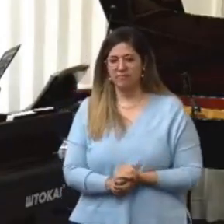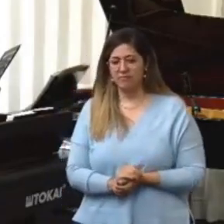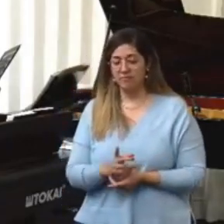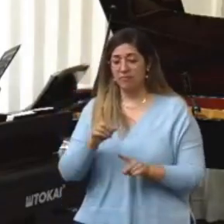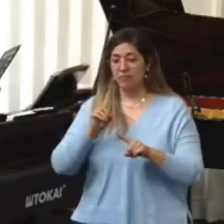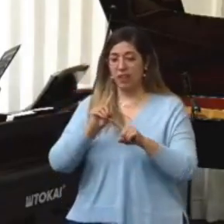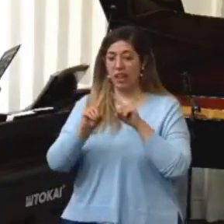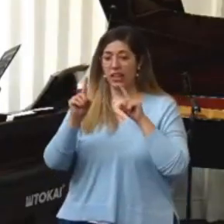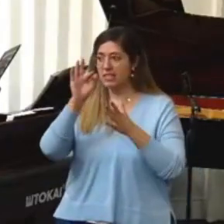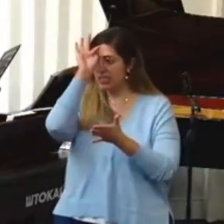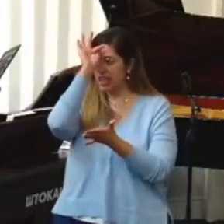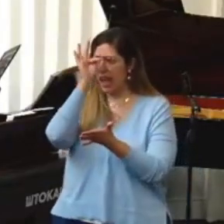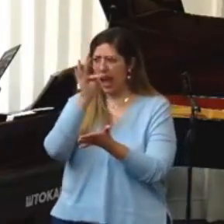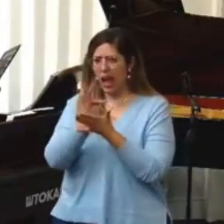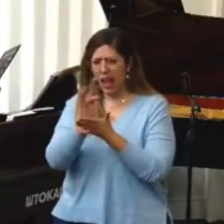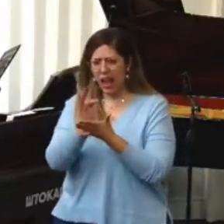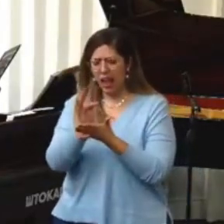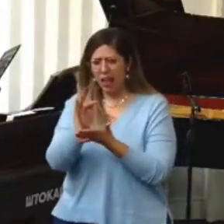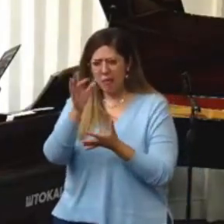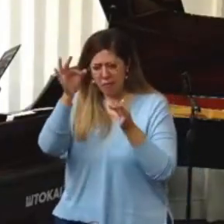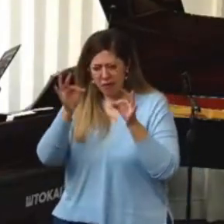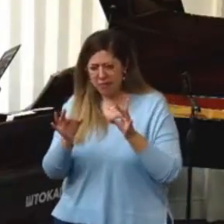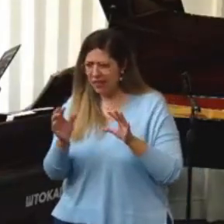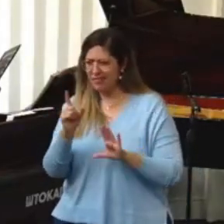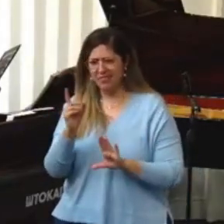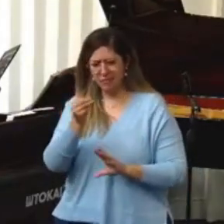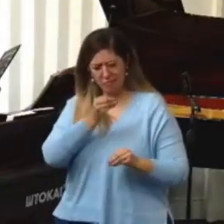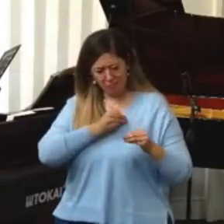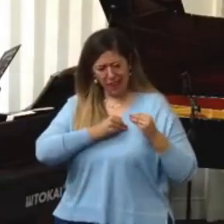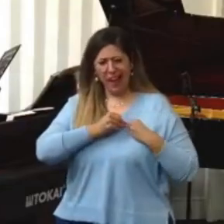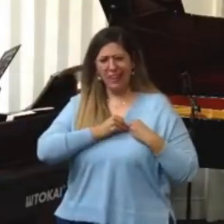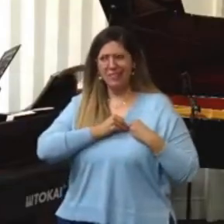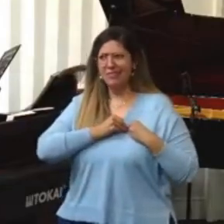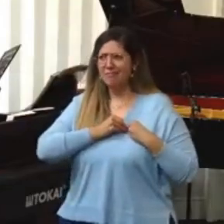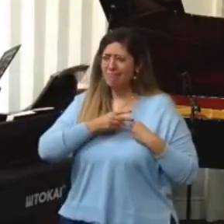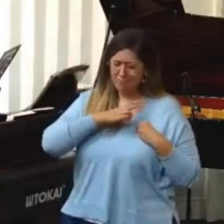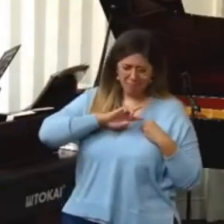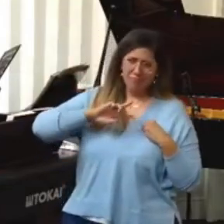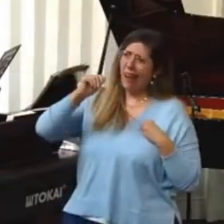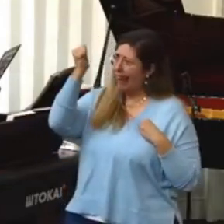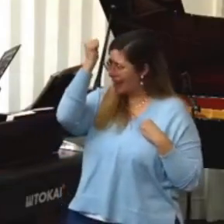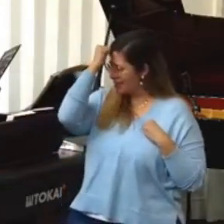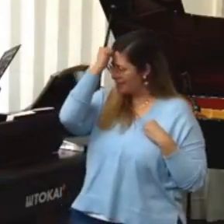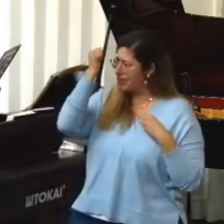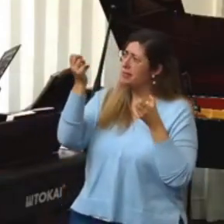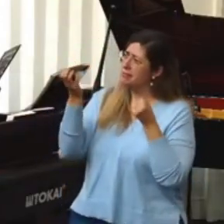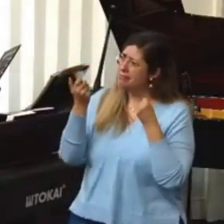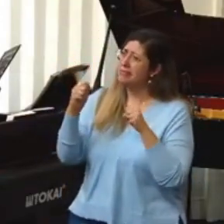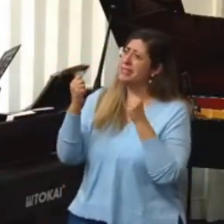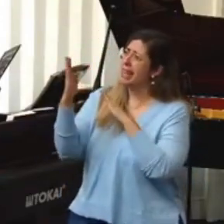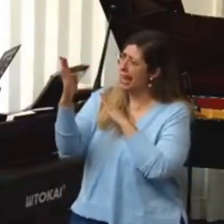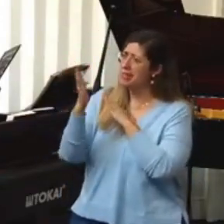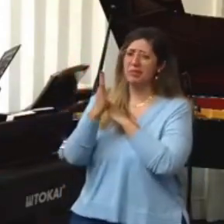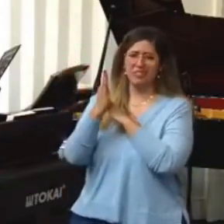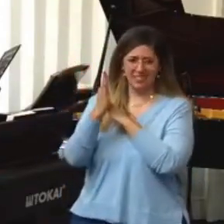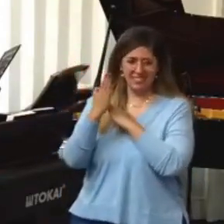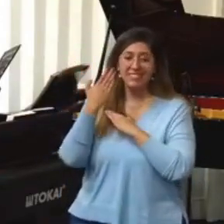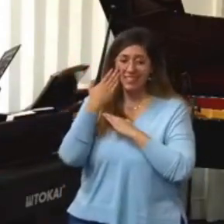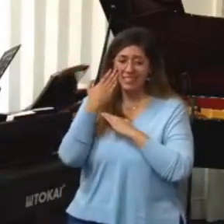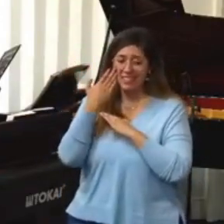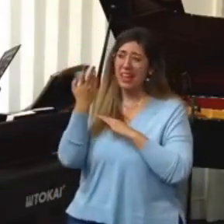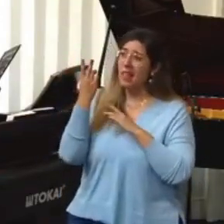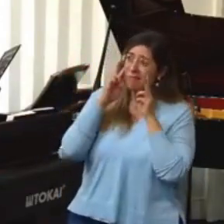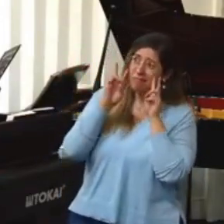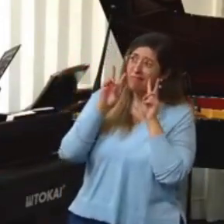está pautada em quantas vezes nós nos voltamos ao Senhor, depois das nossas quedas. depois das nossas